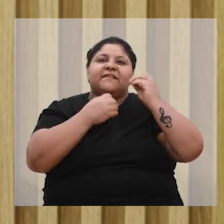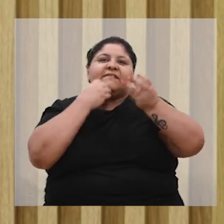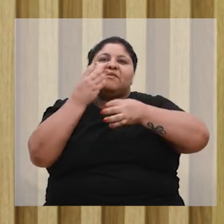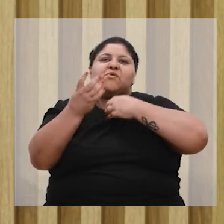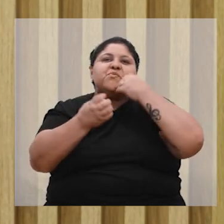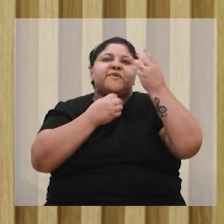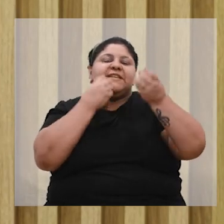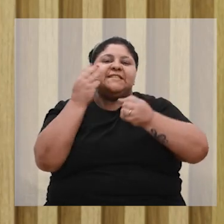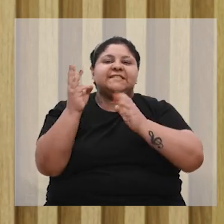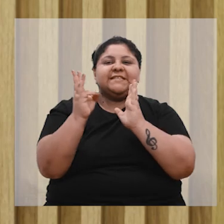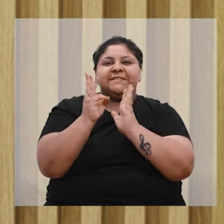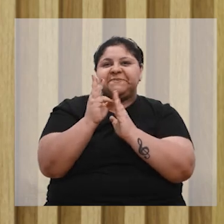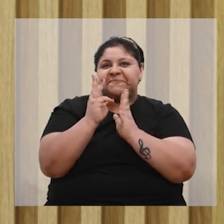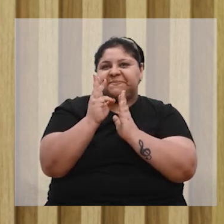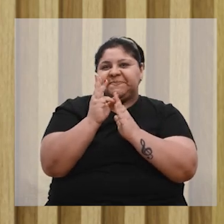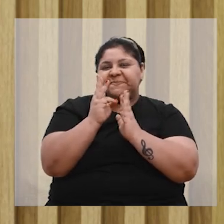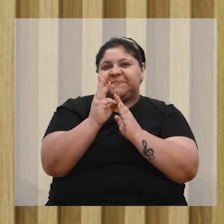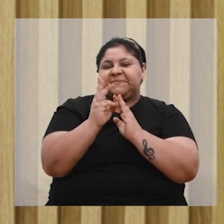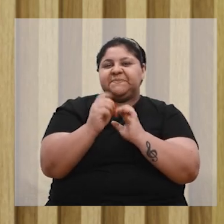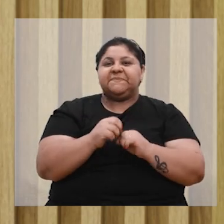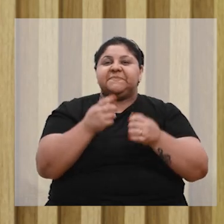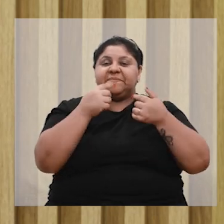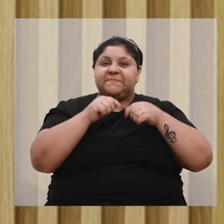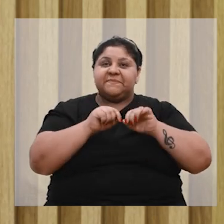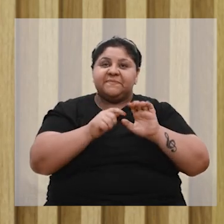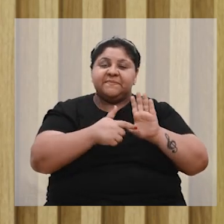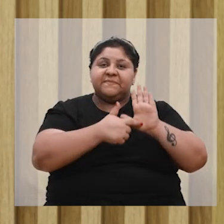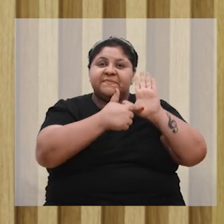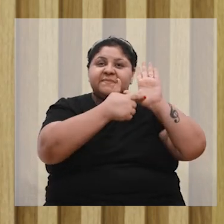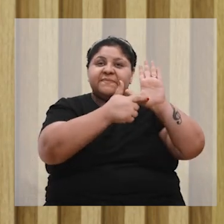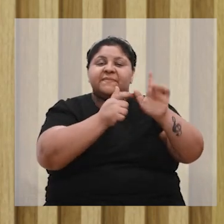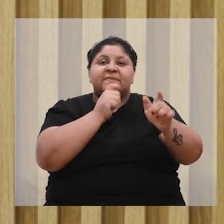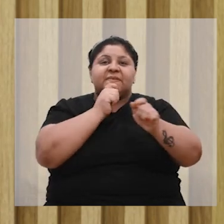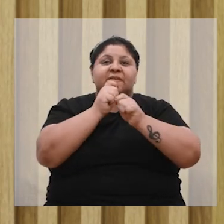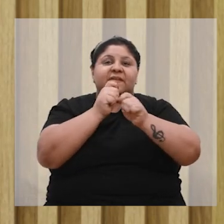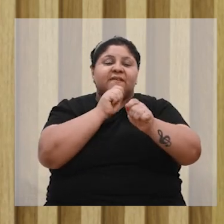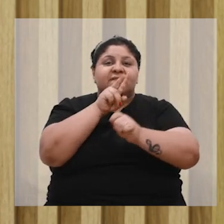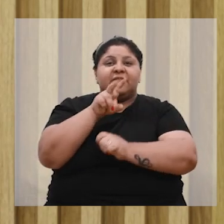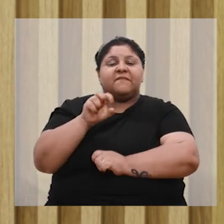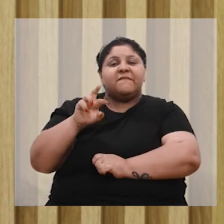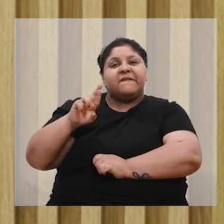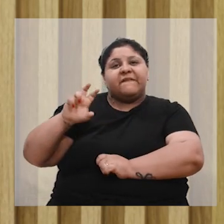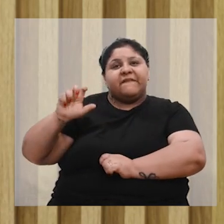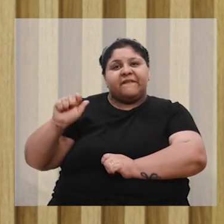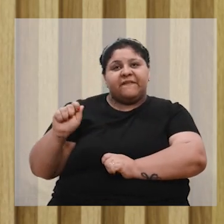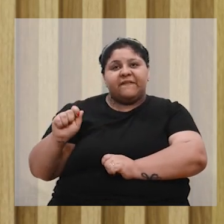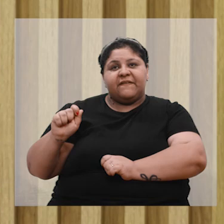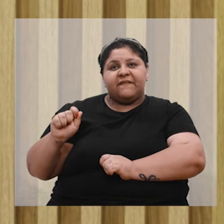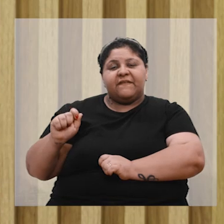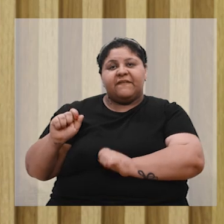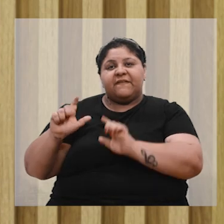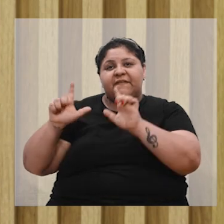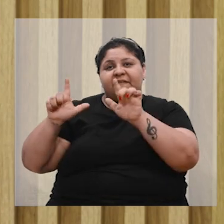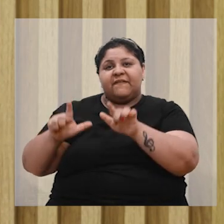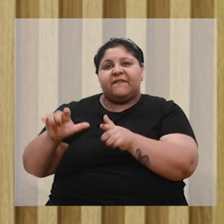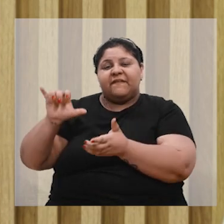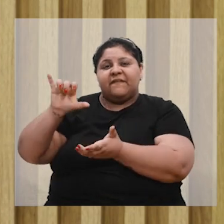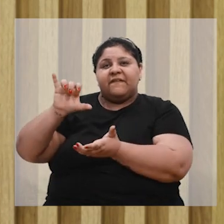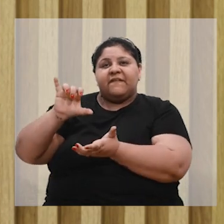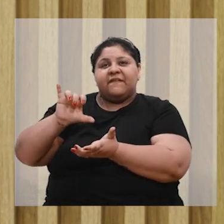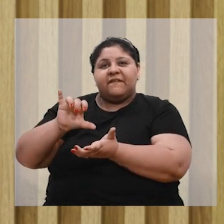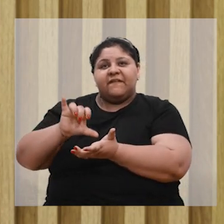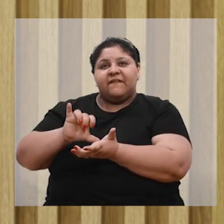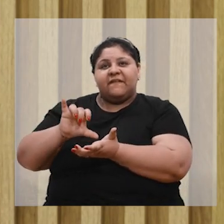fotográfica Poesia Índia. Essa exposição é de uma jornalista chamada Vera Damian e